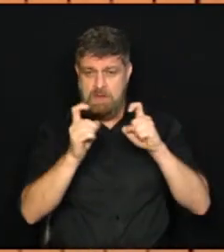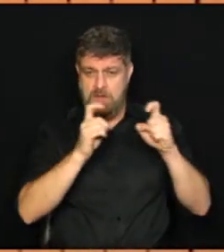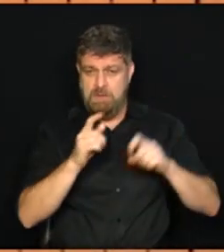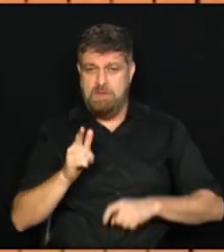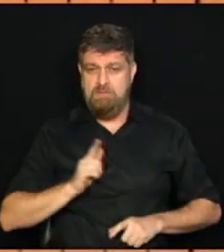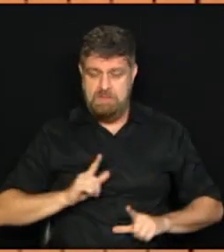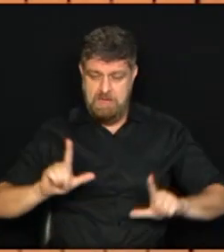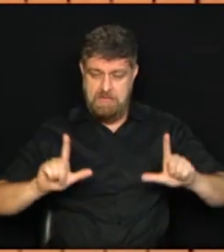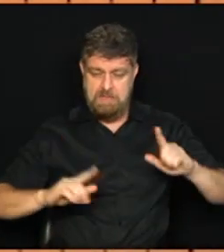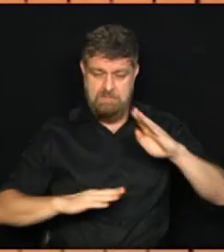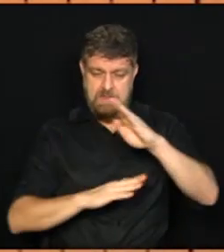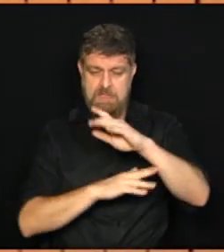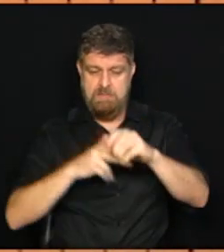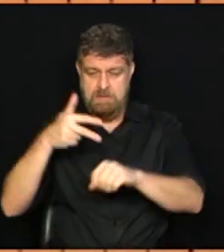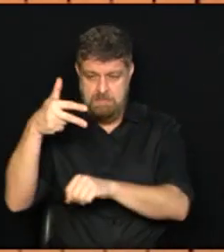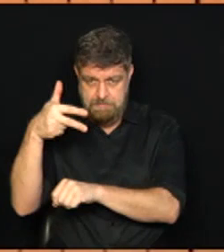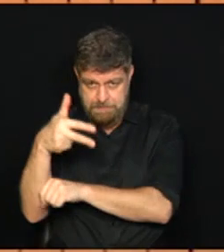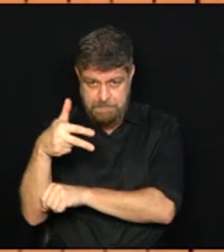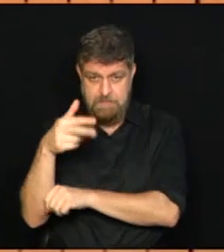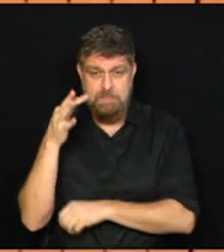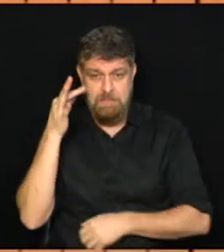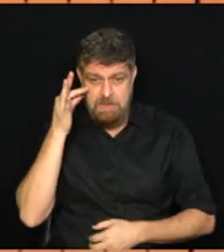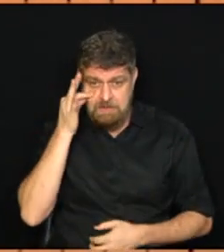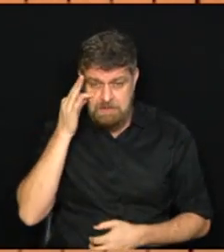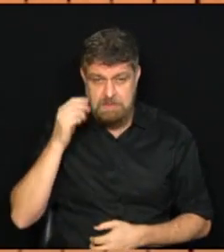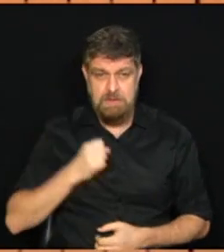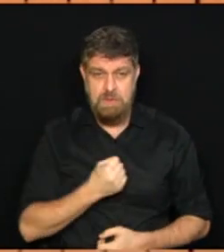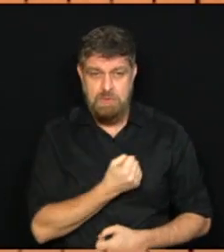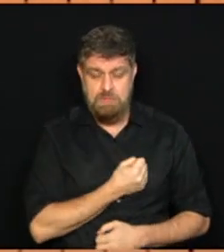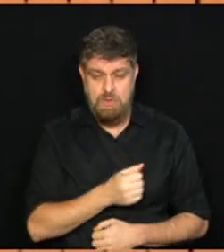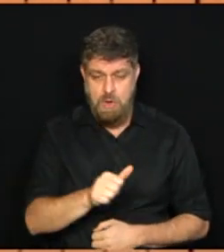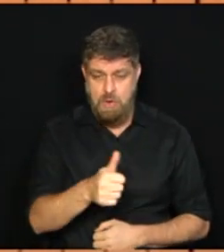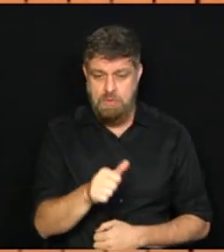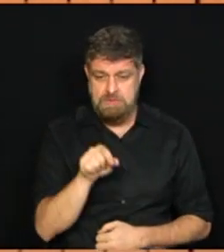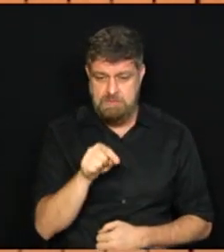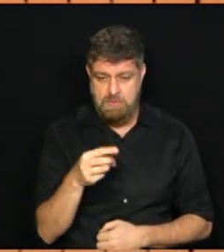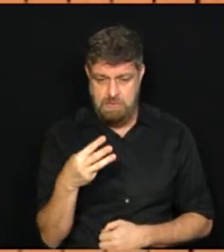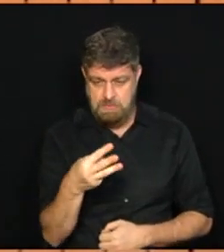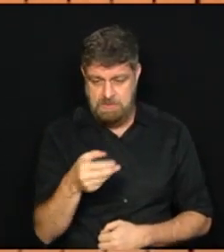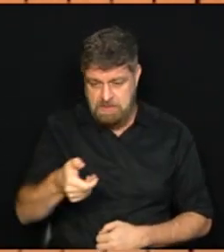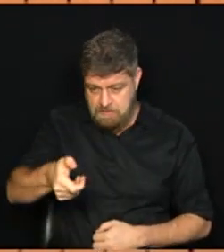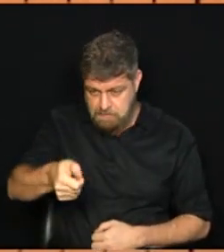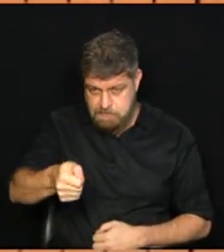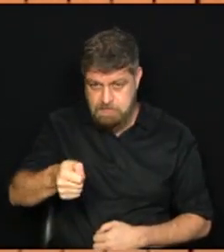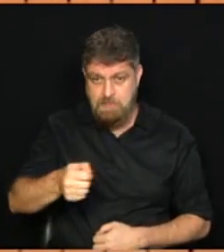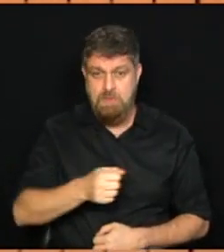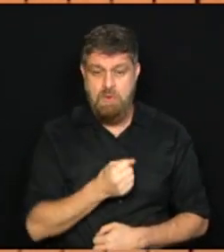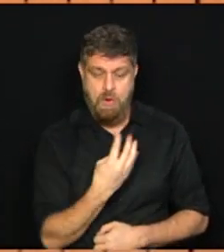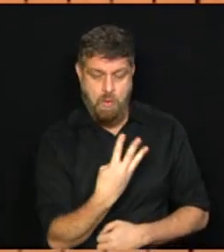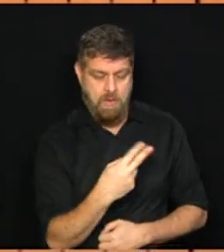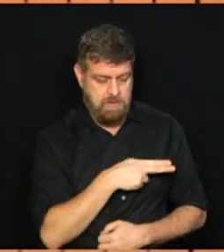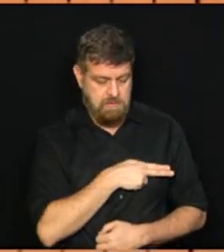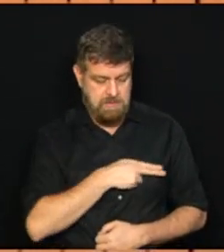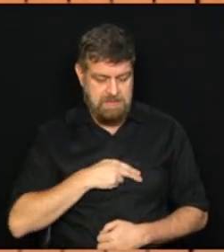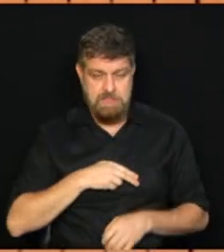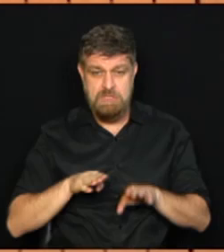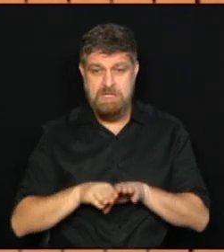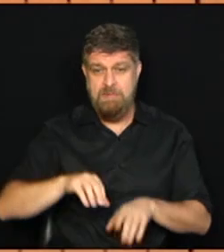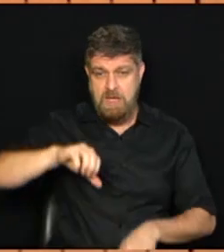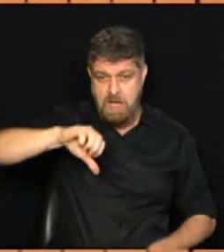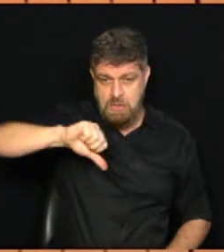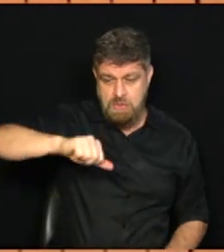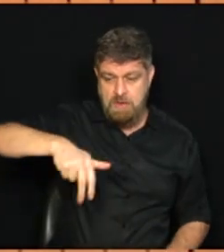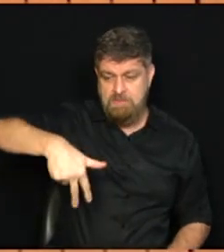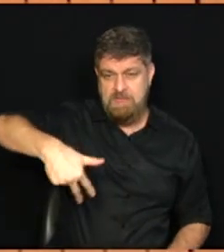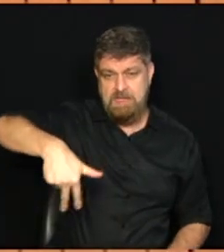pela TV Câmara Campinas através do sinal 11.3 do canal 4 da NET e do canal 9